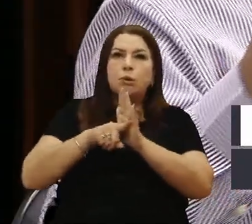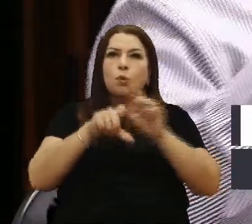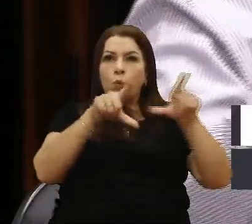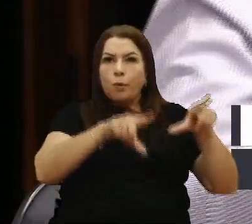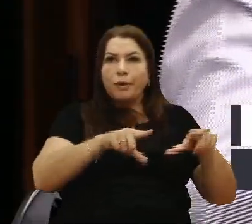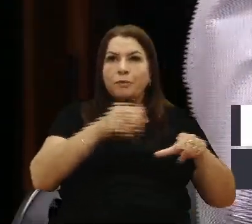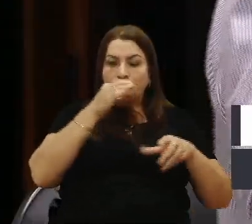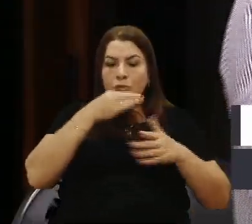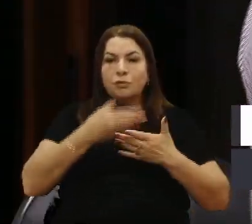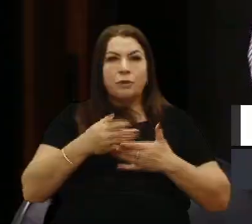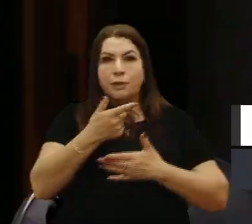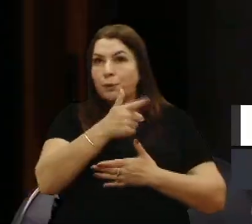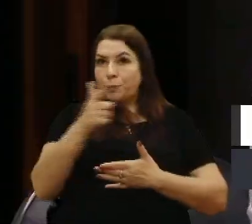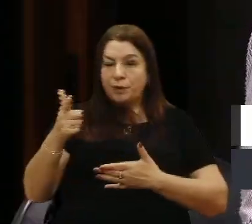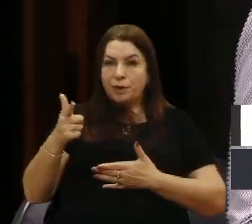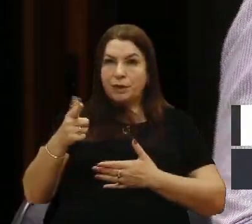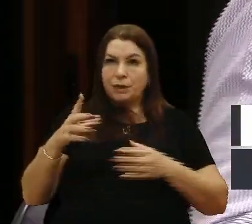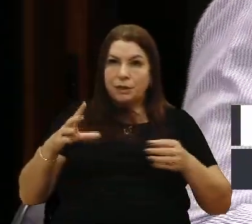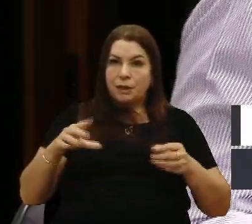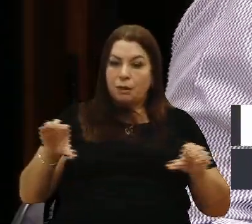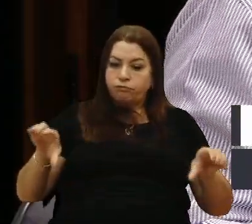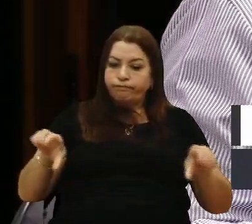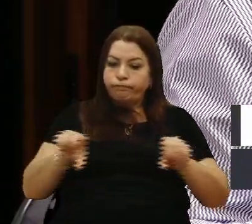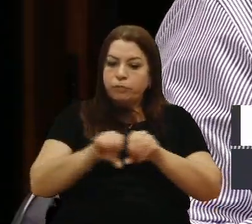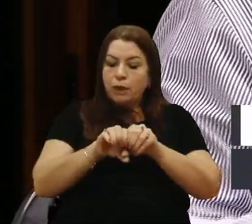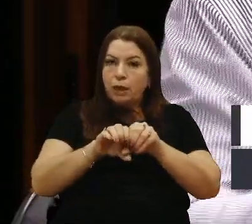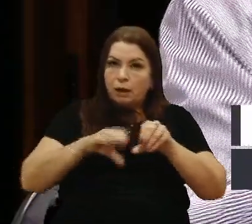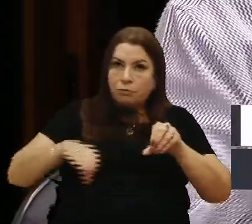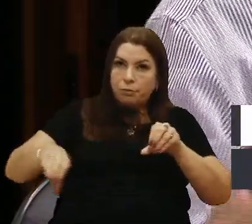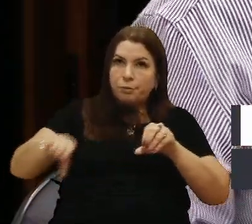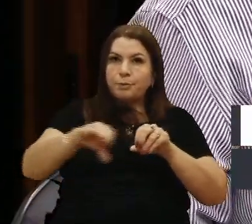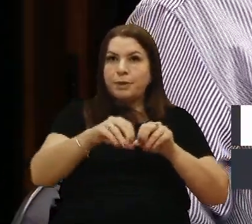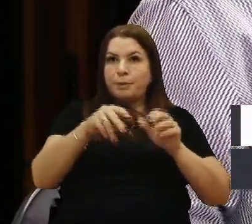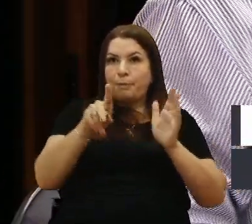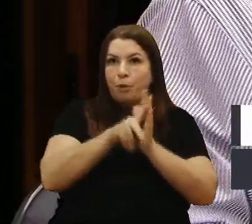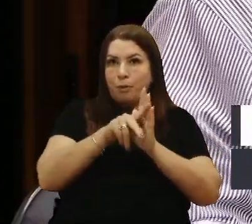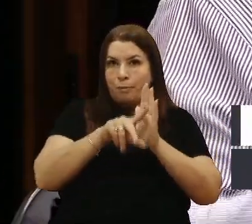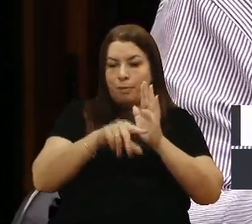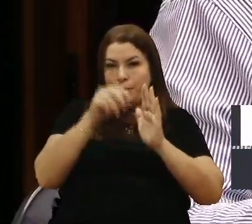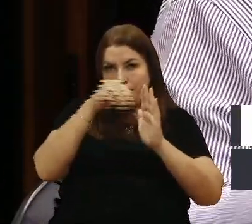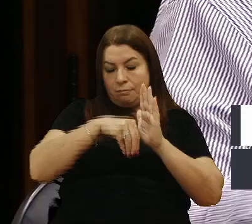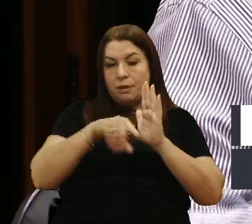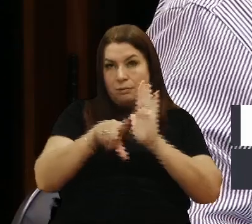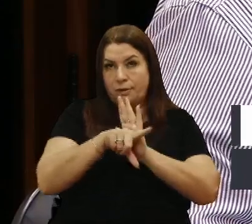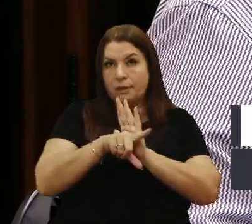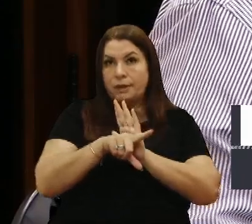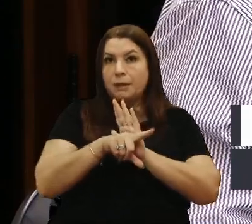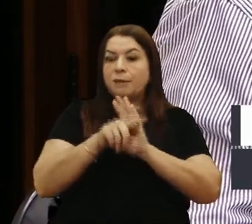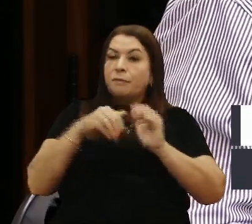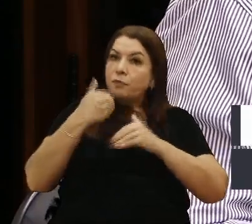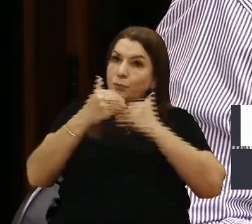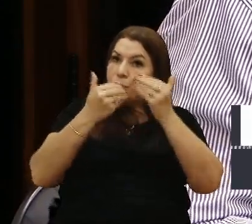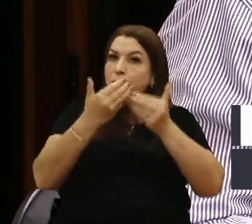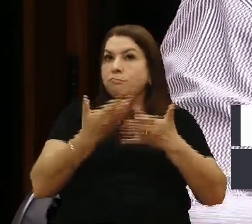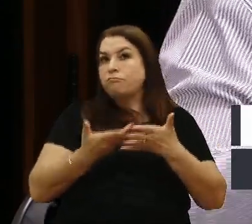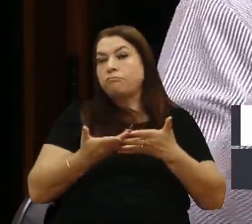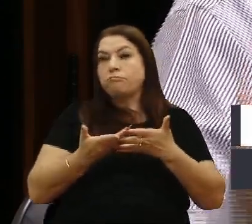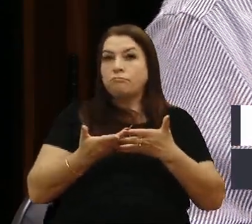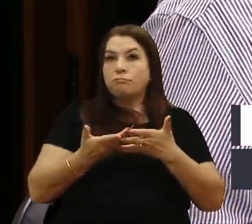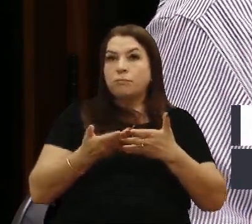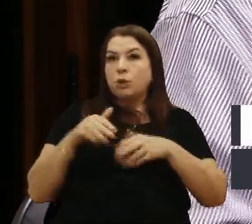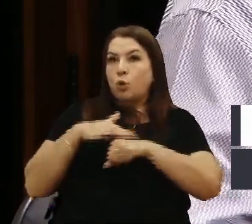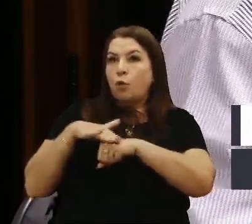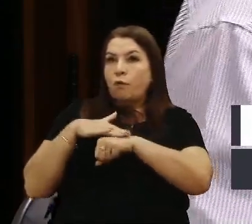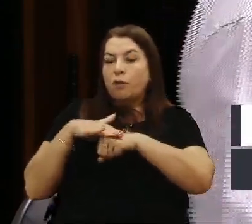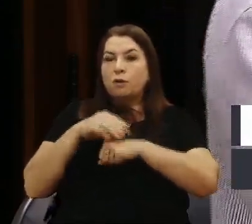de Caxias que não têm ligações legais, para que se fizesse um processo aí de